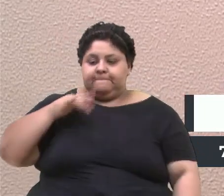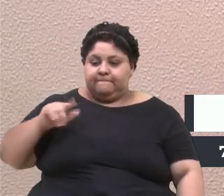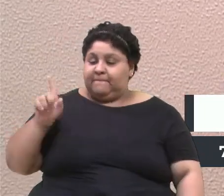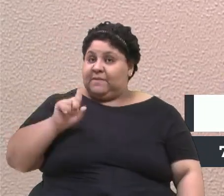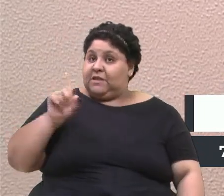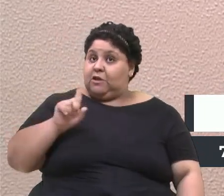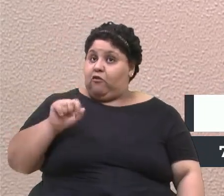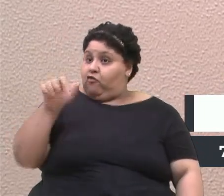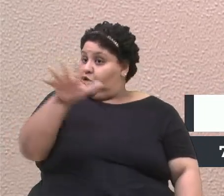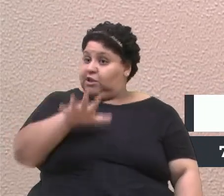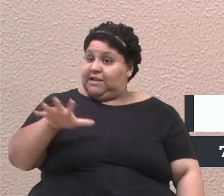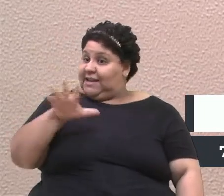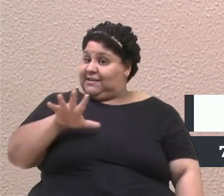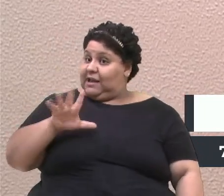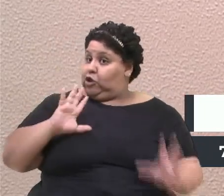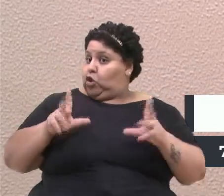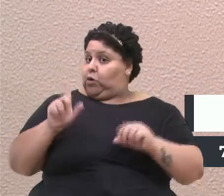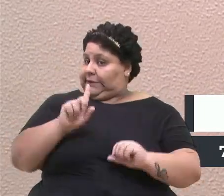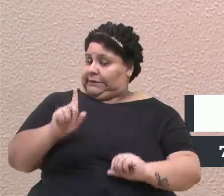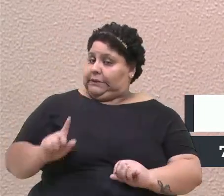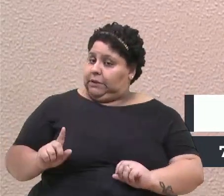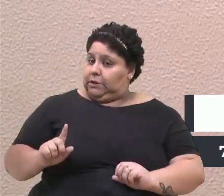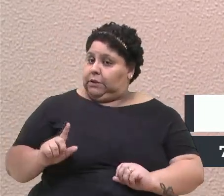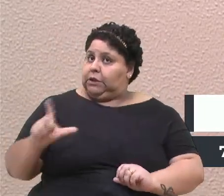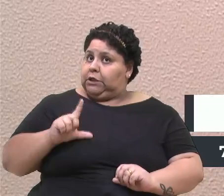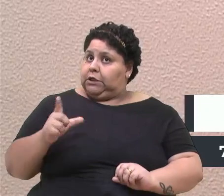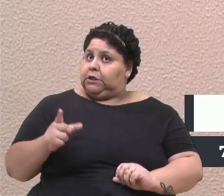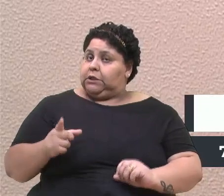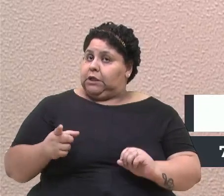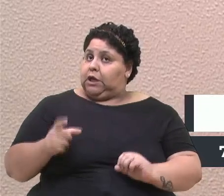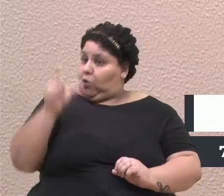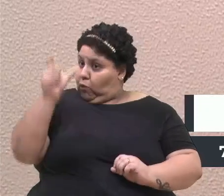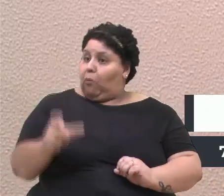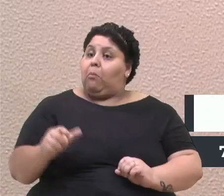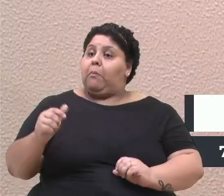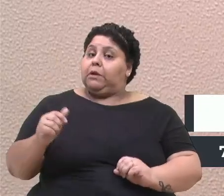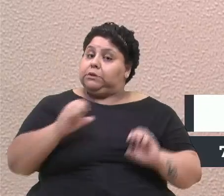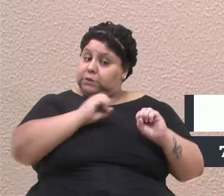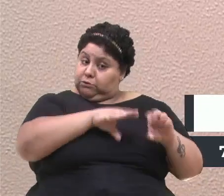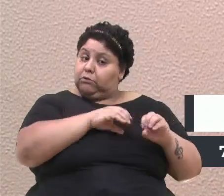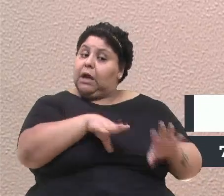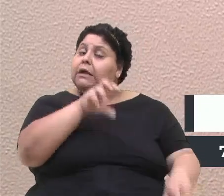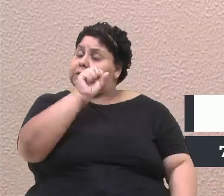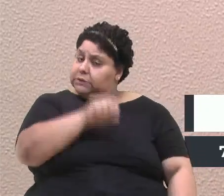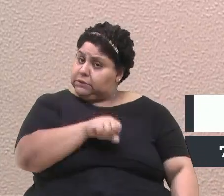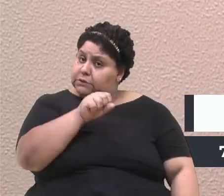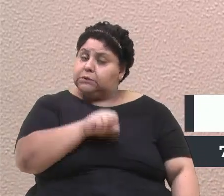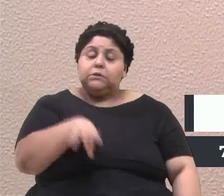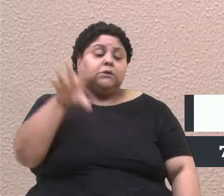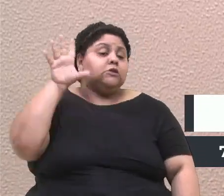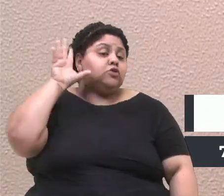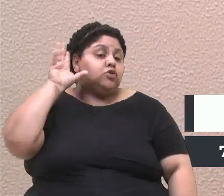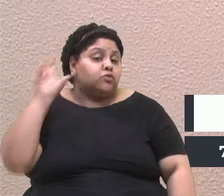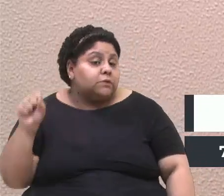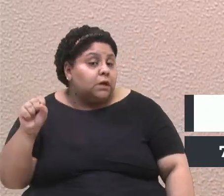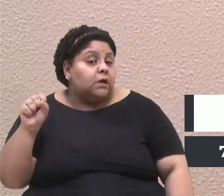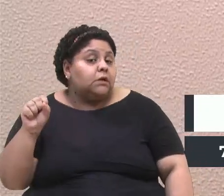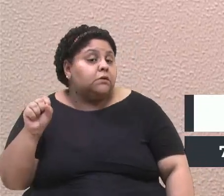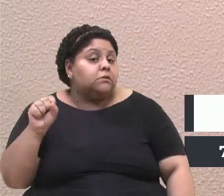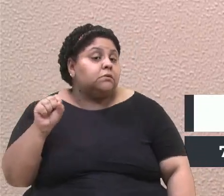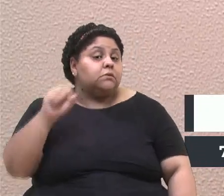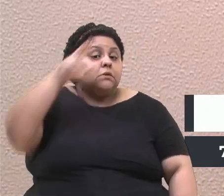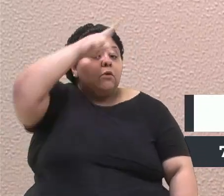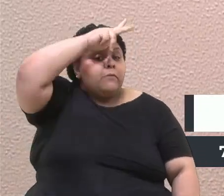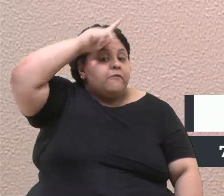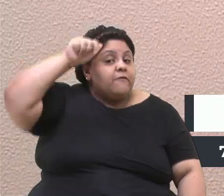generalizar, não são todas. Tinha umas educadas ali, vereador Alberto Meneguzzi, escutando, ouvindo o prefeito, o